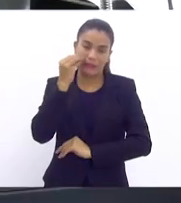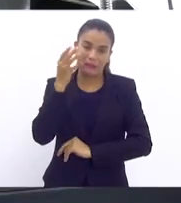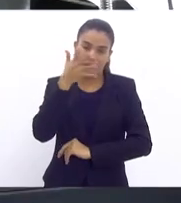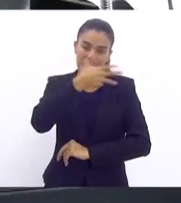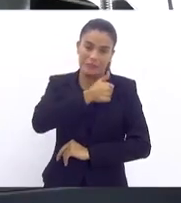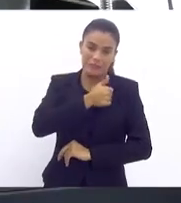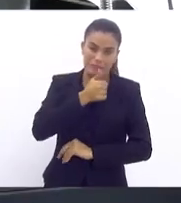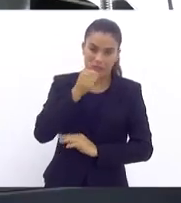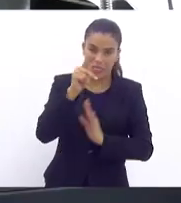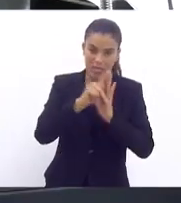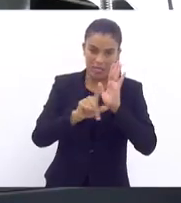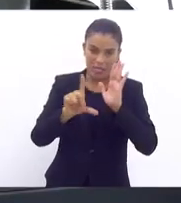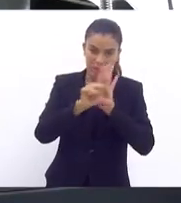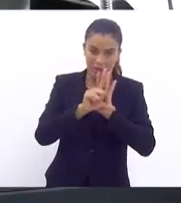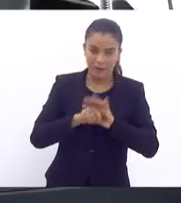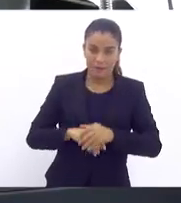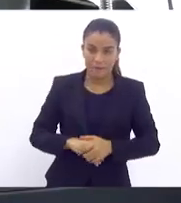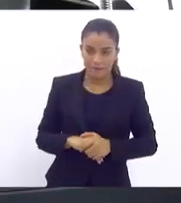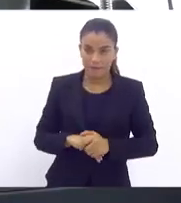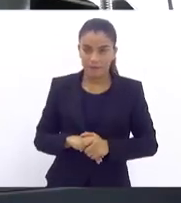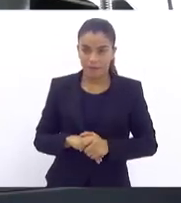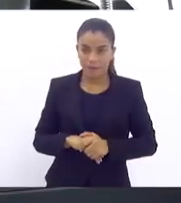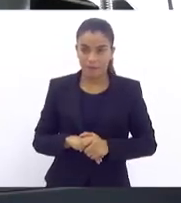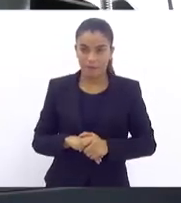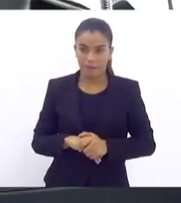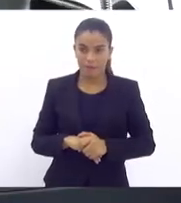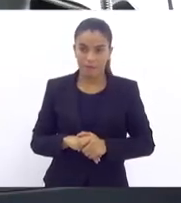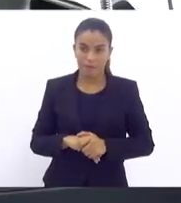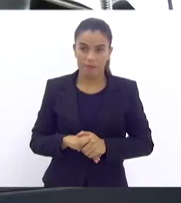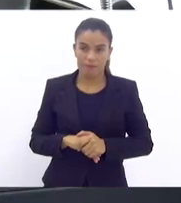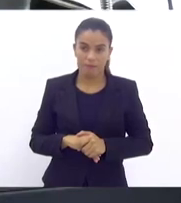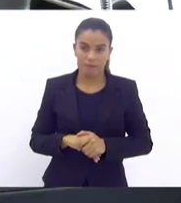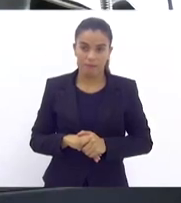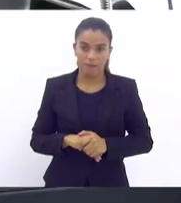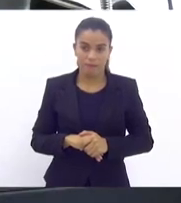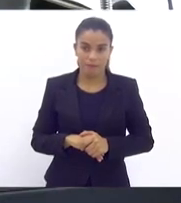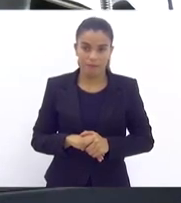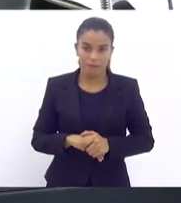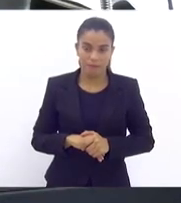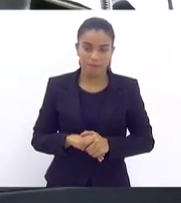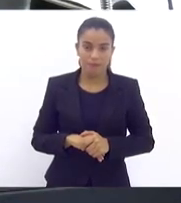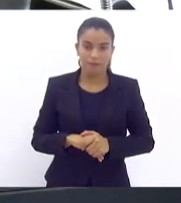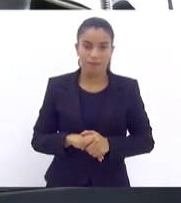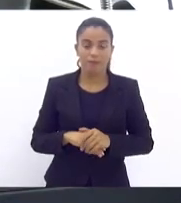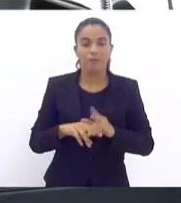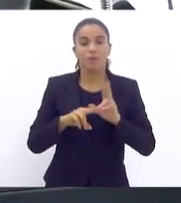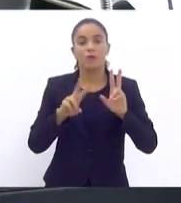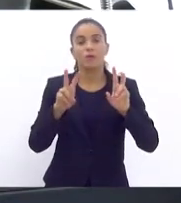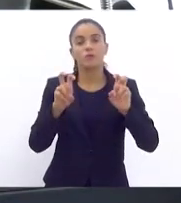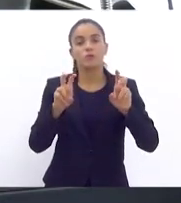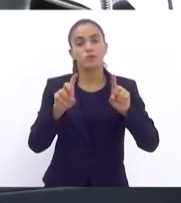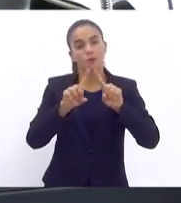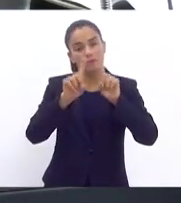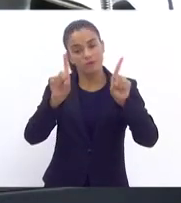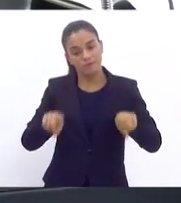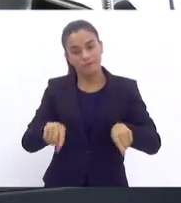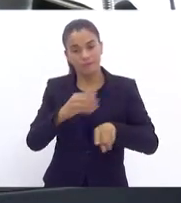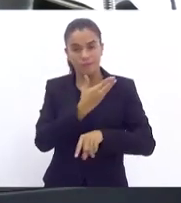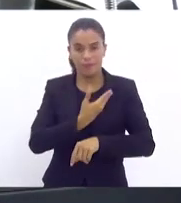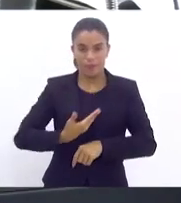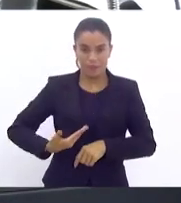projeto que trata da legislação sobre servidores públicos